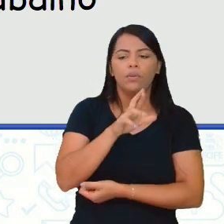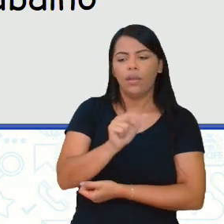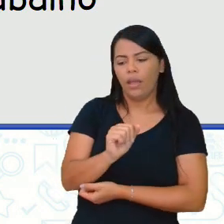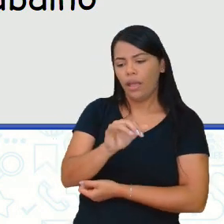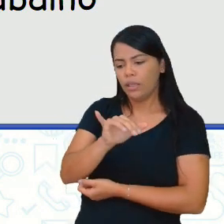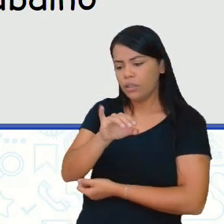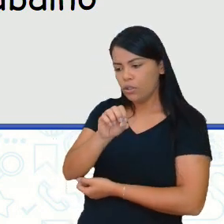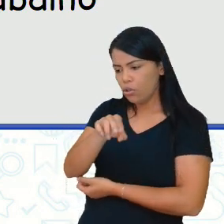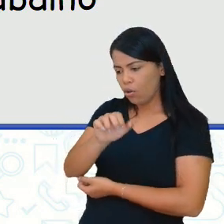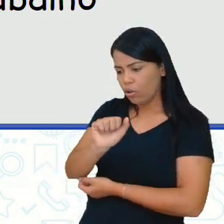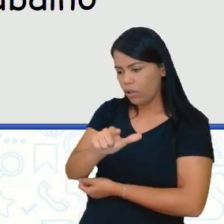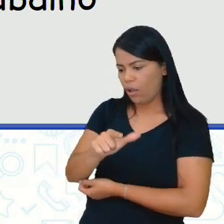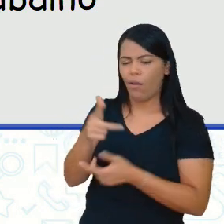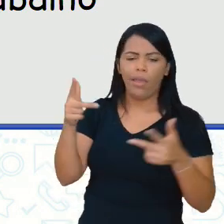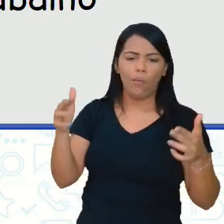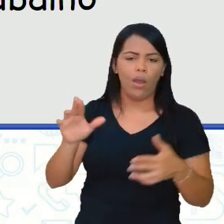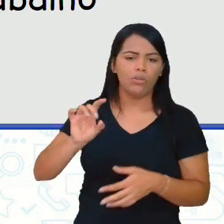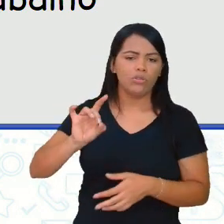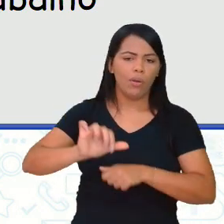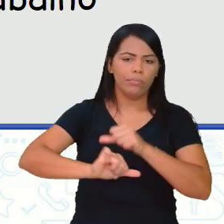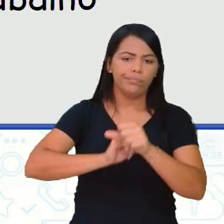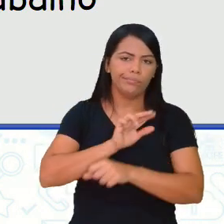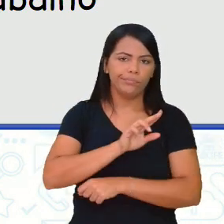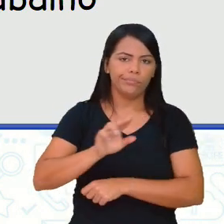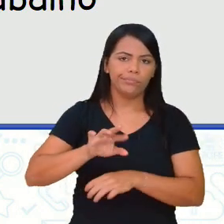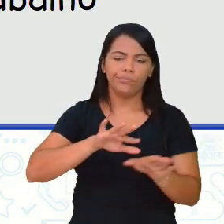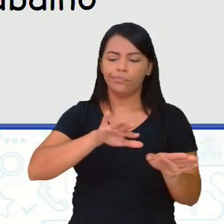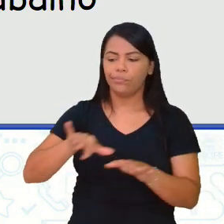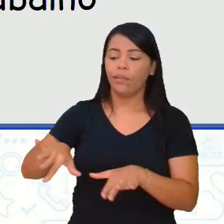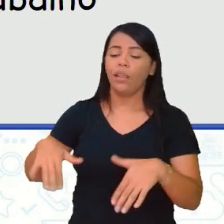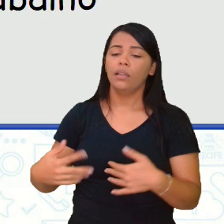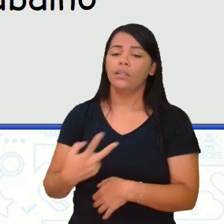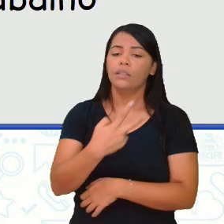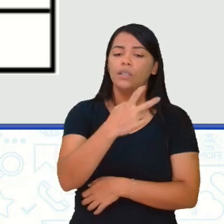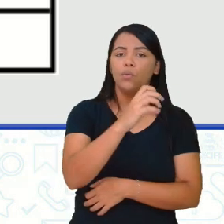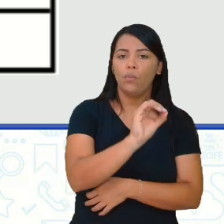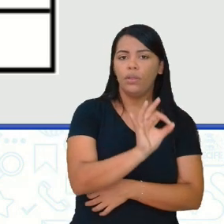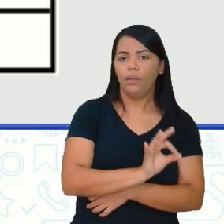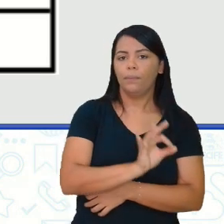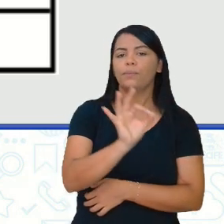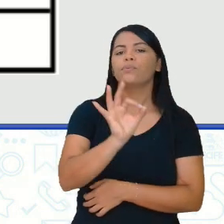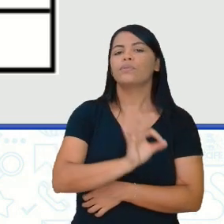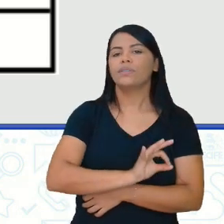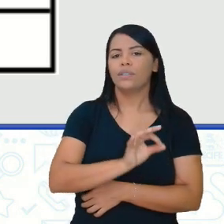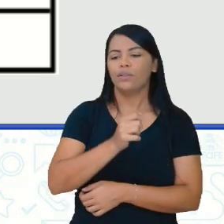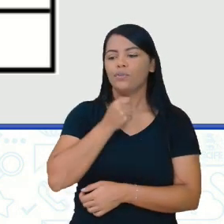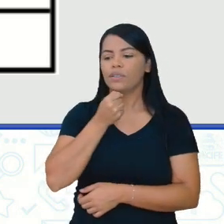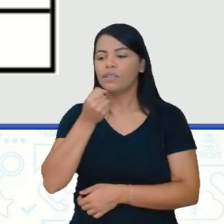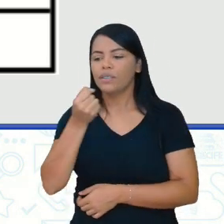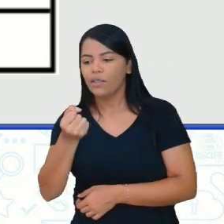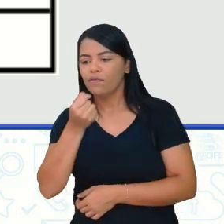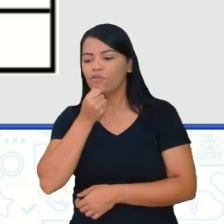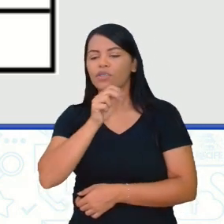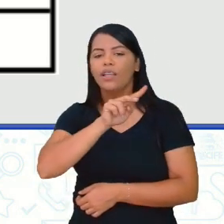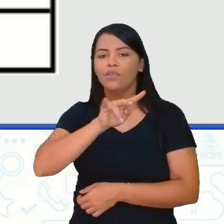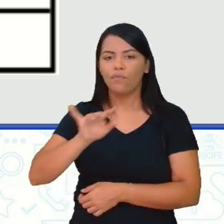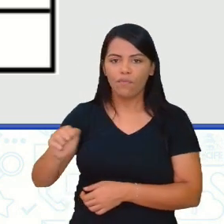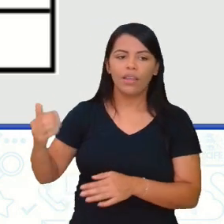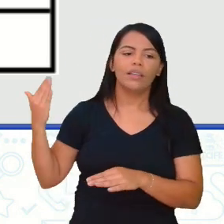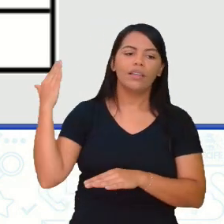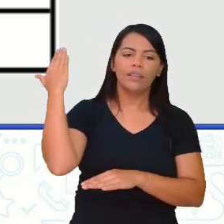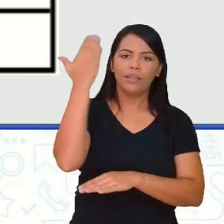nome. 50% dos entrevistados vão ao trabalho de ônibus. Será? Está ali meu